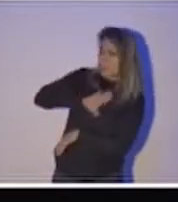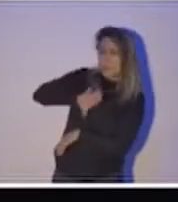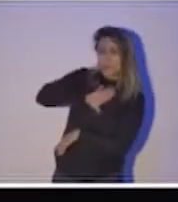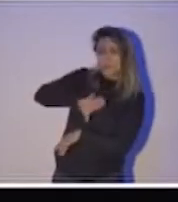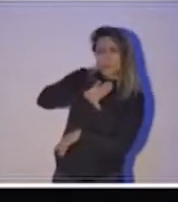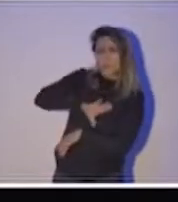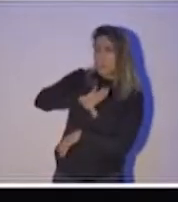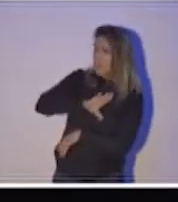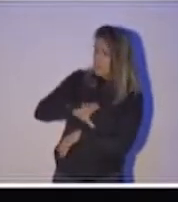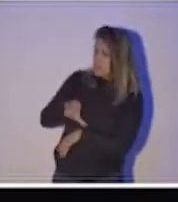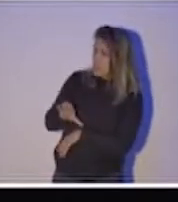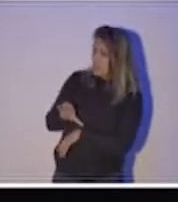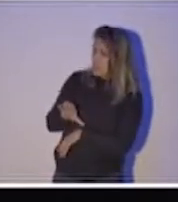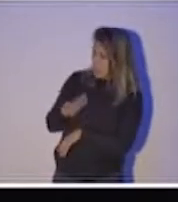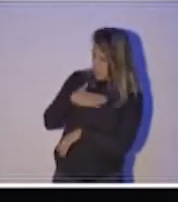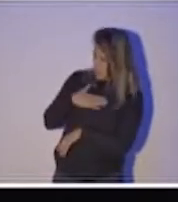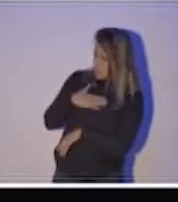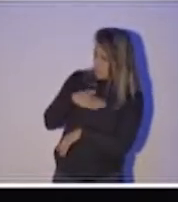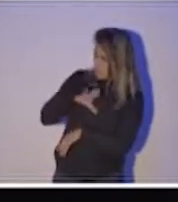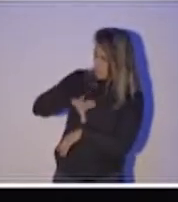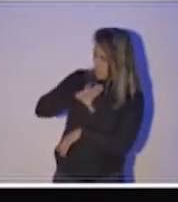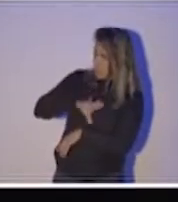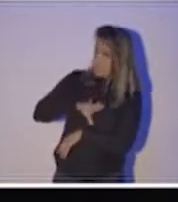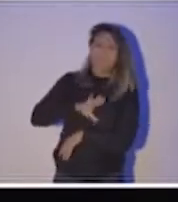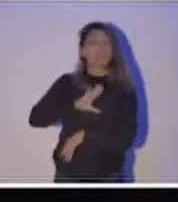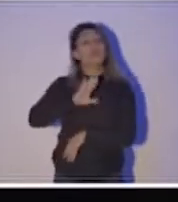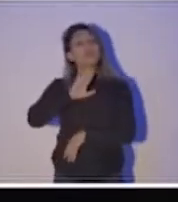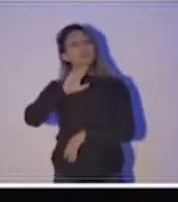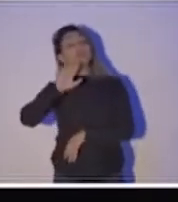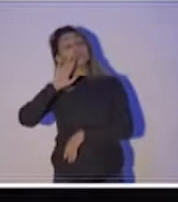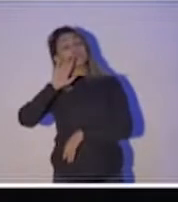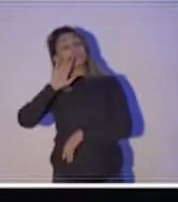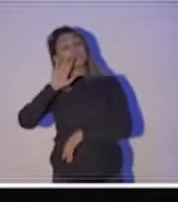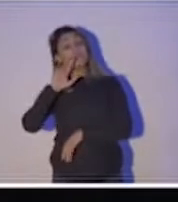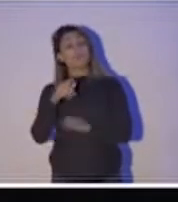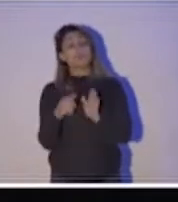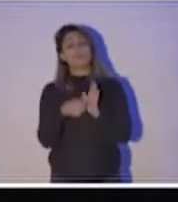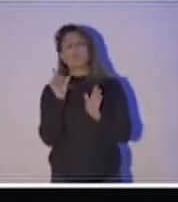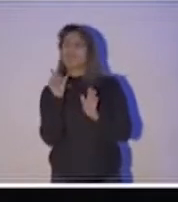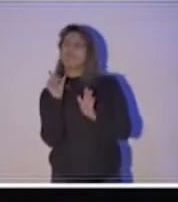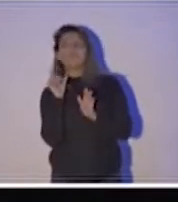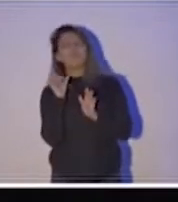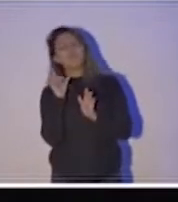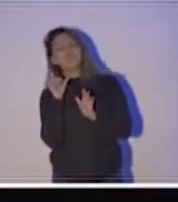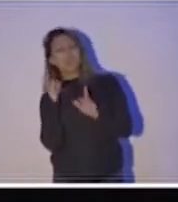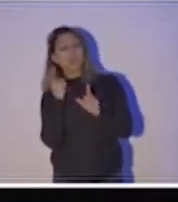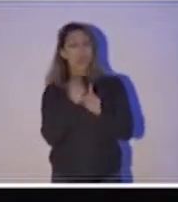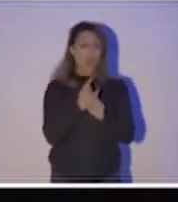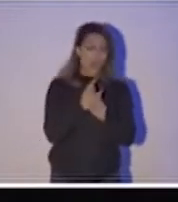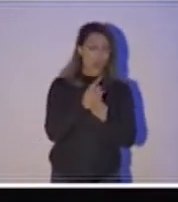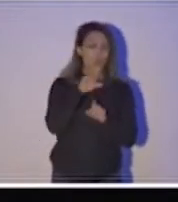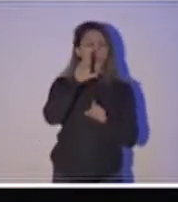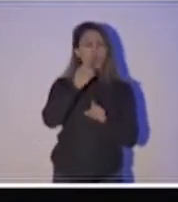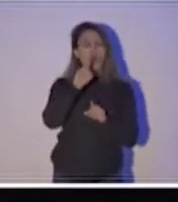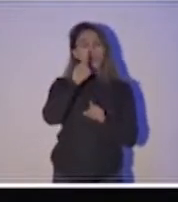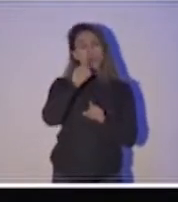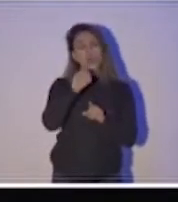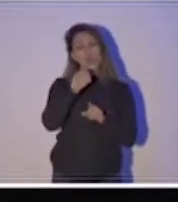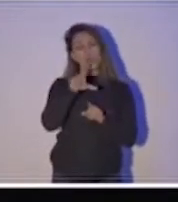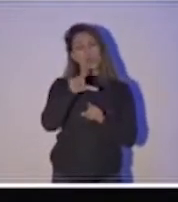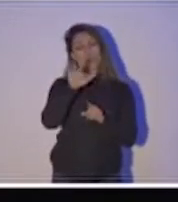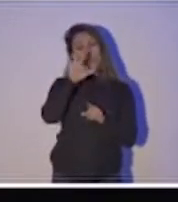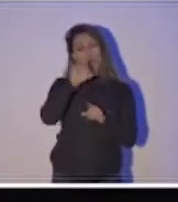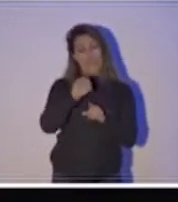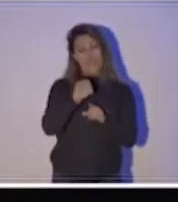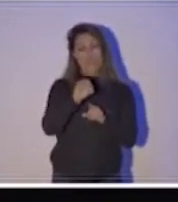aí? Depois que eu conheci o professor Rodolfo, eu passei a gostar mais de língua portuguesa. Era uma matéria